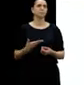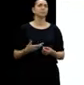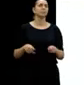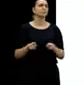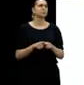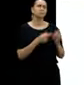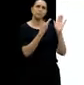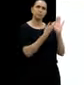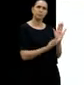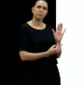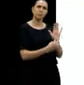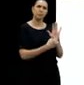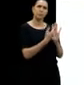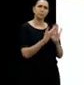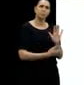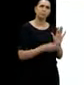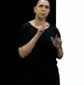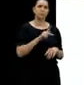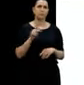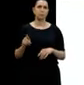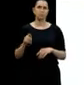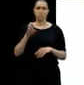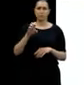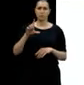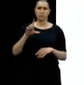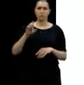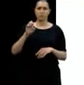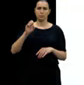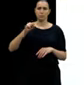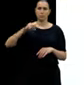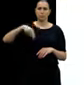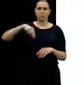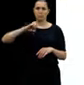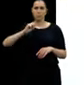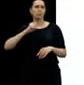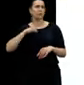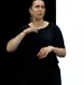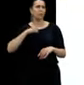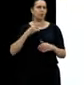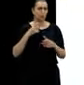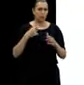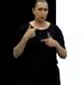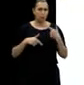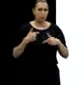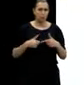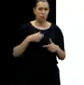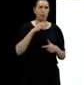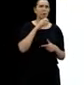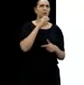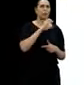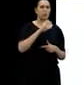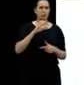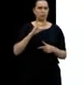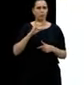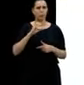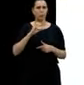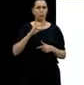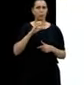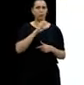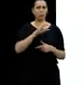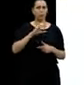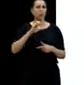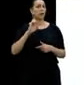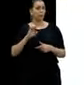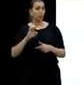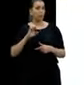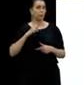Aqui, para mostrar para vocês, a professora Helenise explicou, né, que eu trabalho lá no CCE, no Centro de Cardiologia Experimental, e